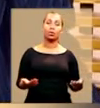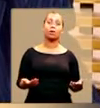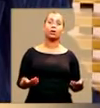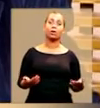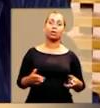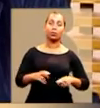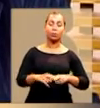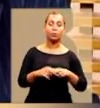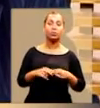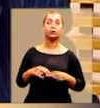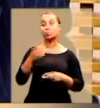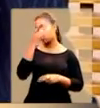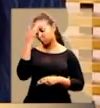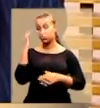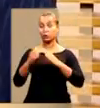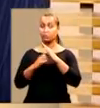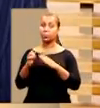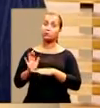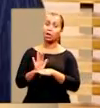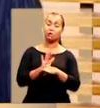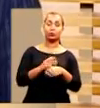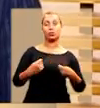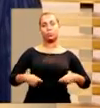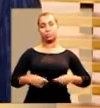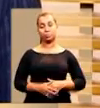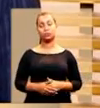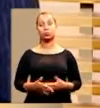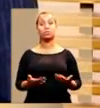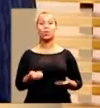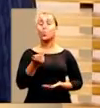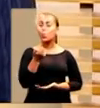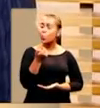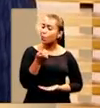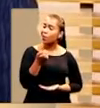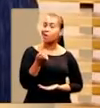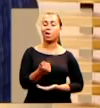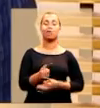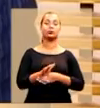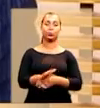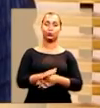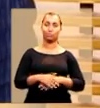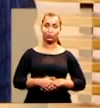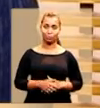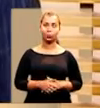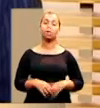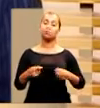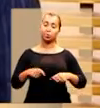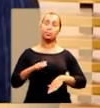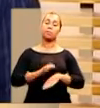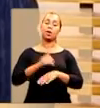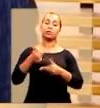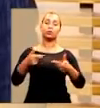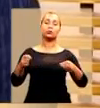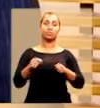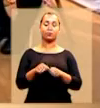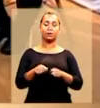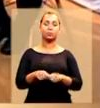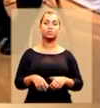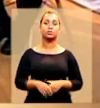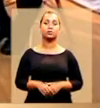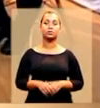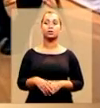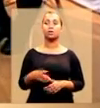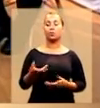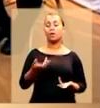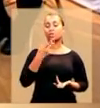que tem que pegar os empresários e ajudar a gente a fazer isso. E a gente tem tido pouco apoio nesse setor. Daria para fazer muito mais coisas.